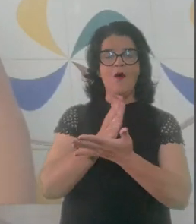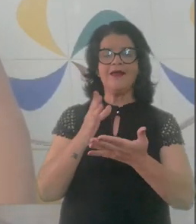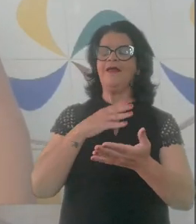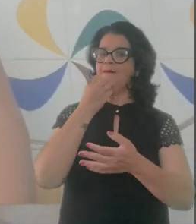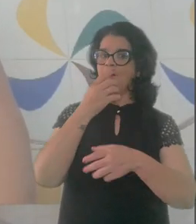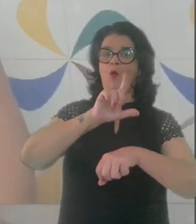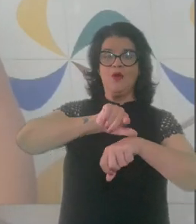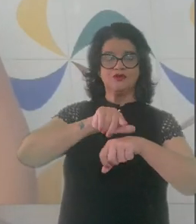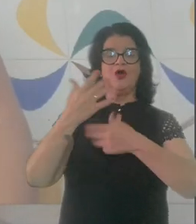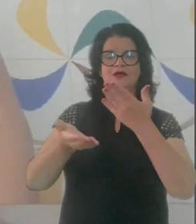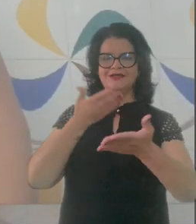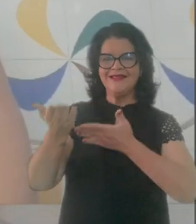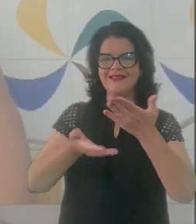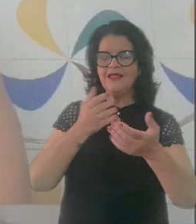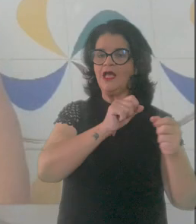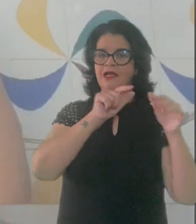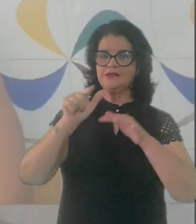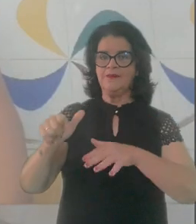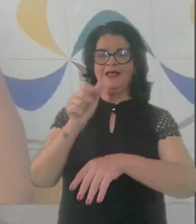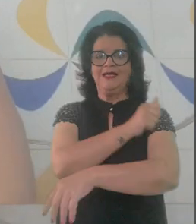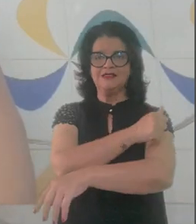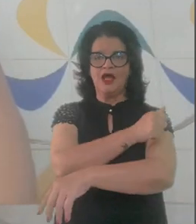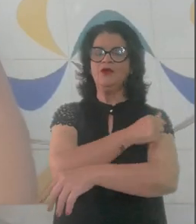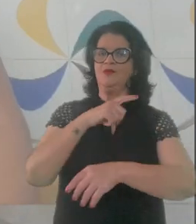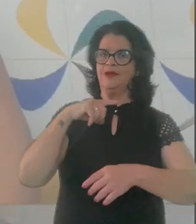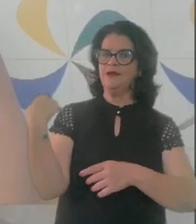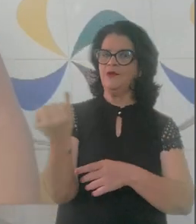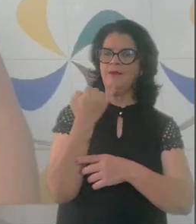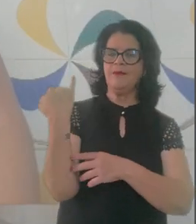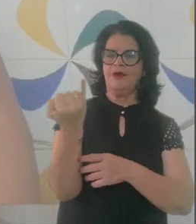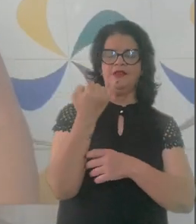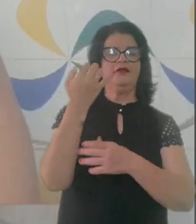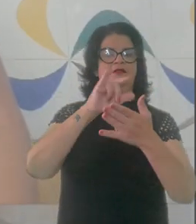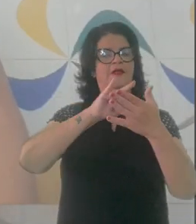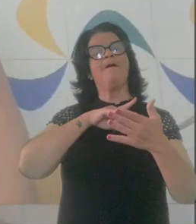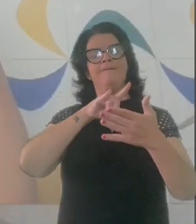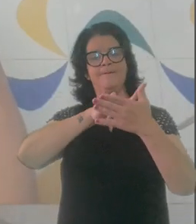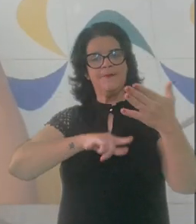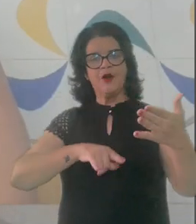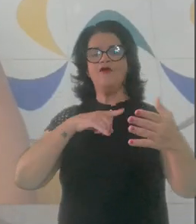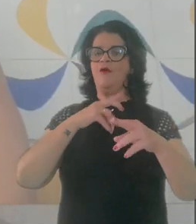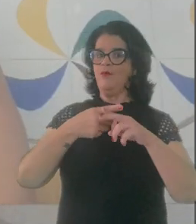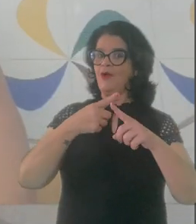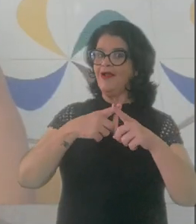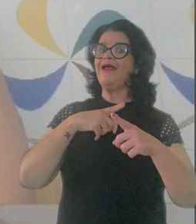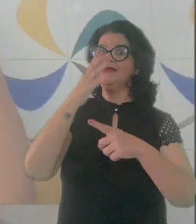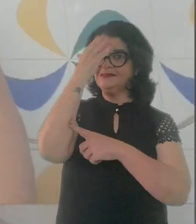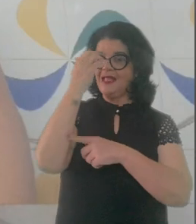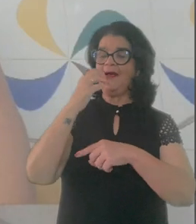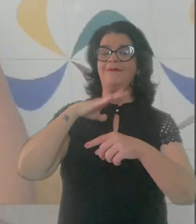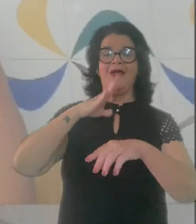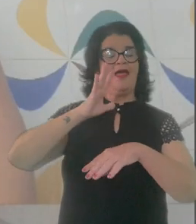dedica boas horas da semana, esse estudante tem um diferencial na prova, por dominar a matéria